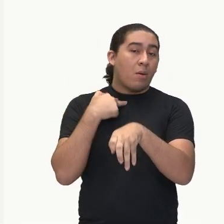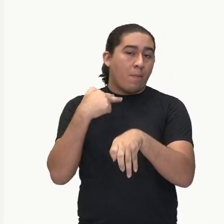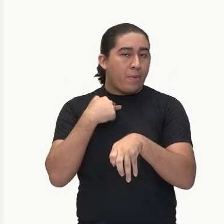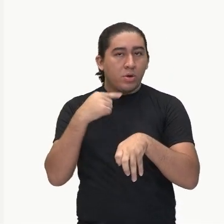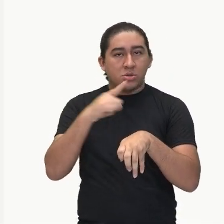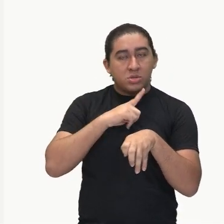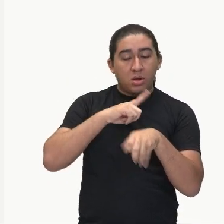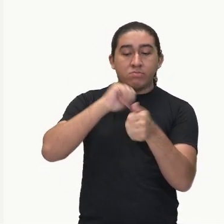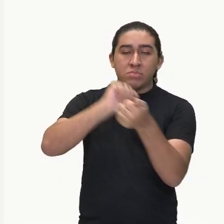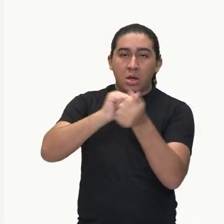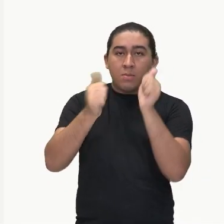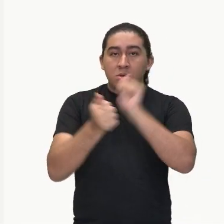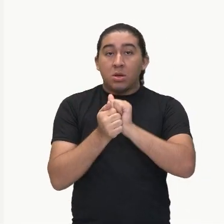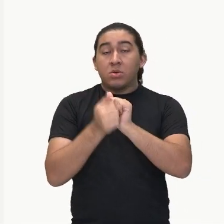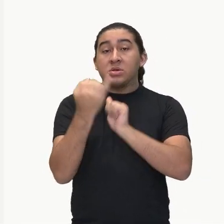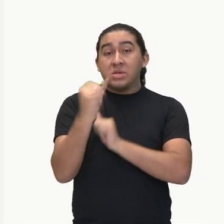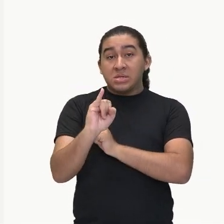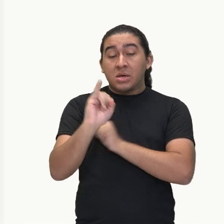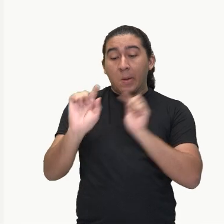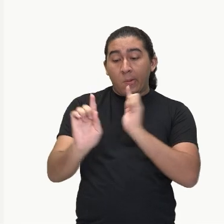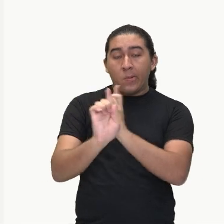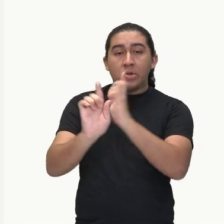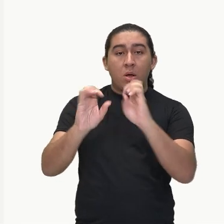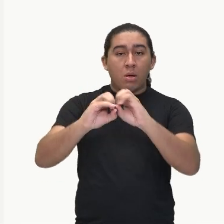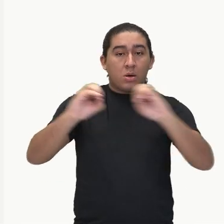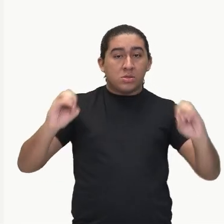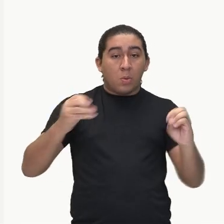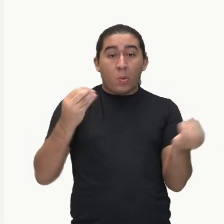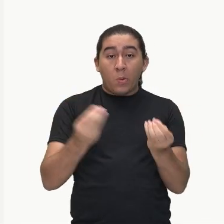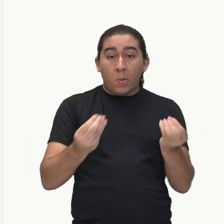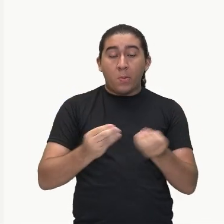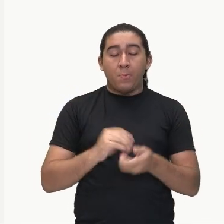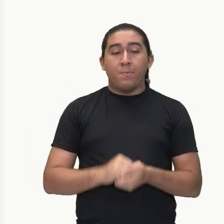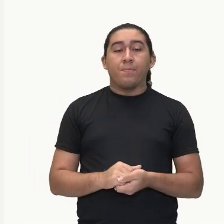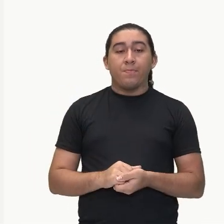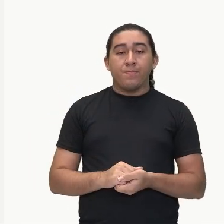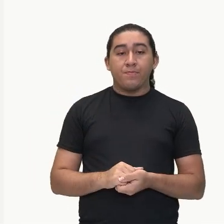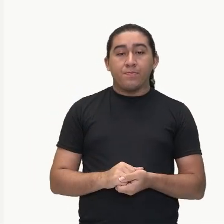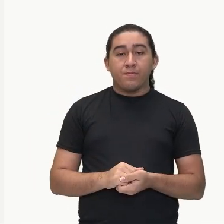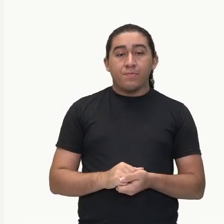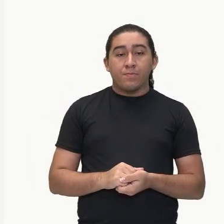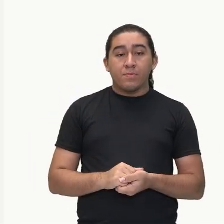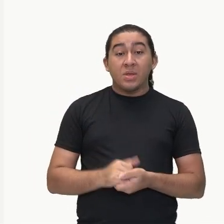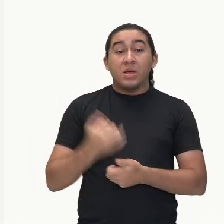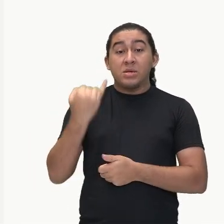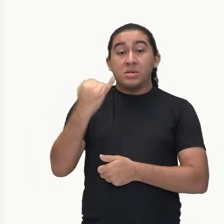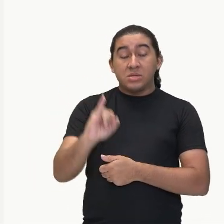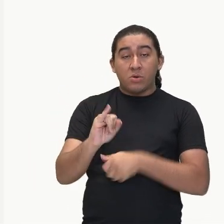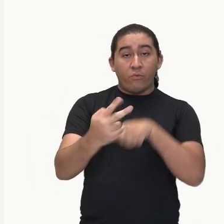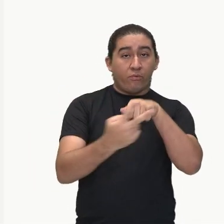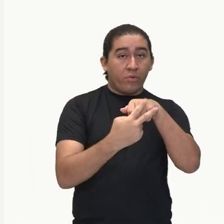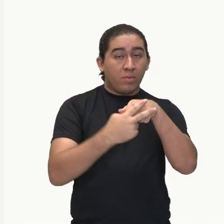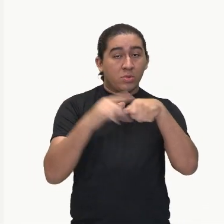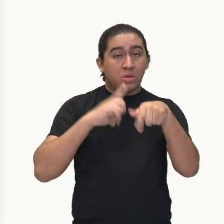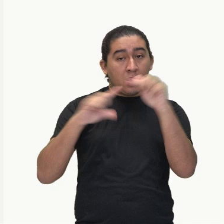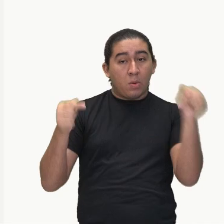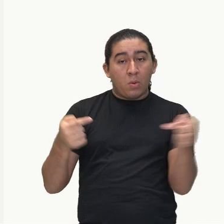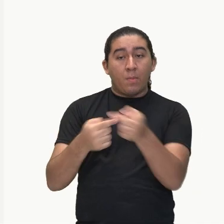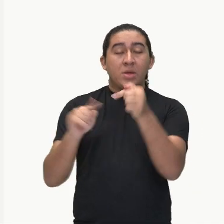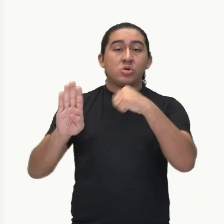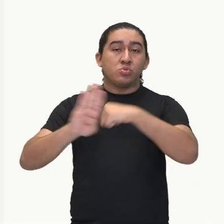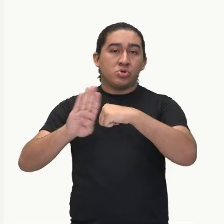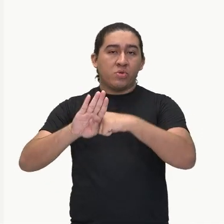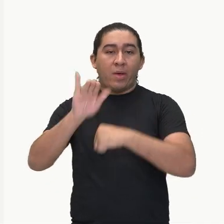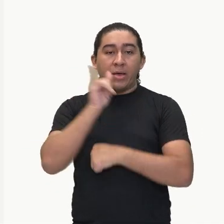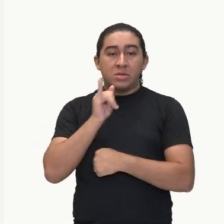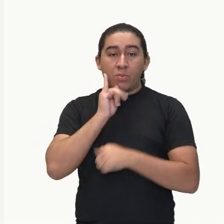ser flexionados nas seguintes situações. Verbos impessoal. Quando tem valor de substantivo. Exemplo,